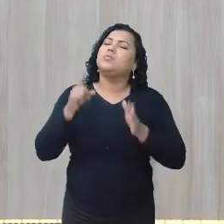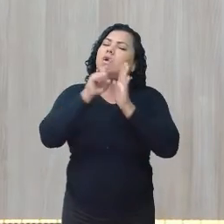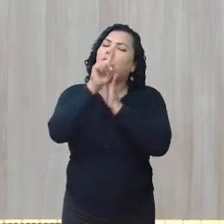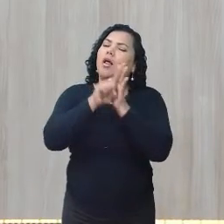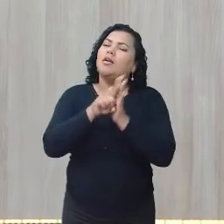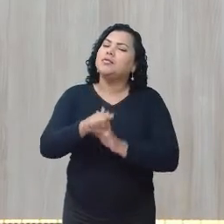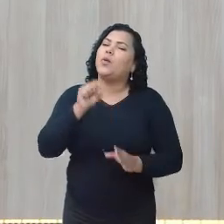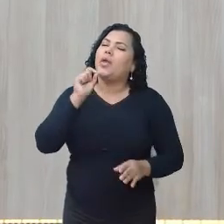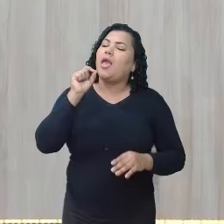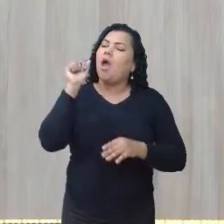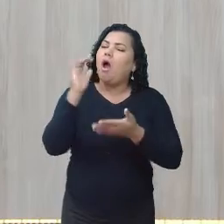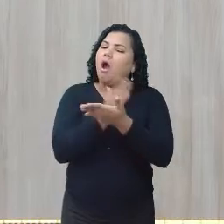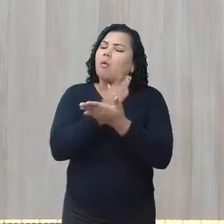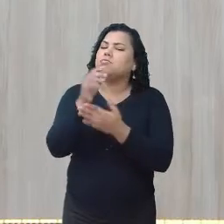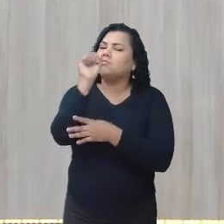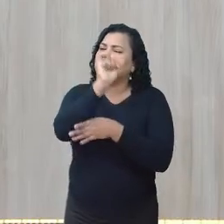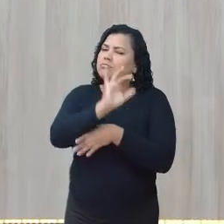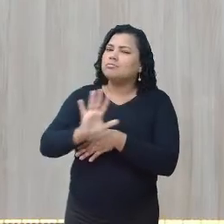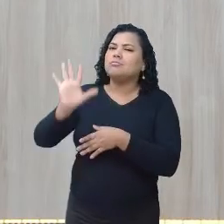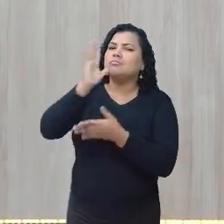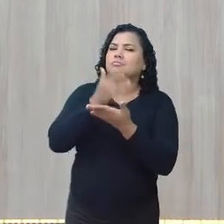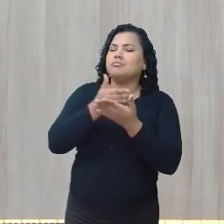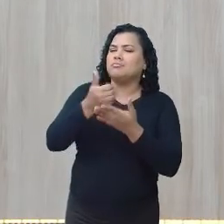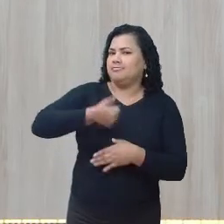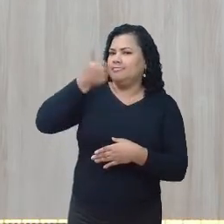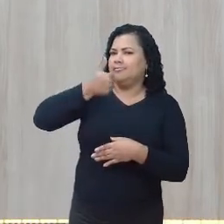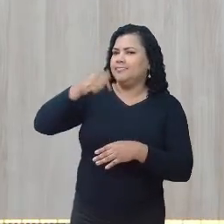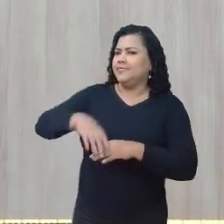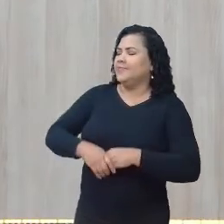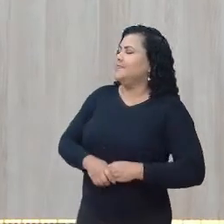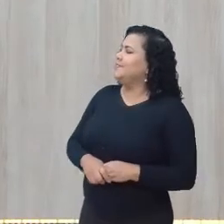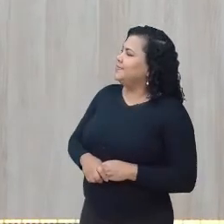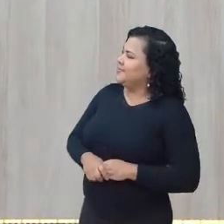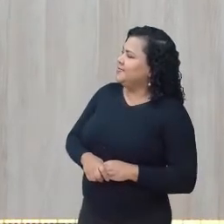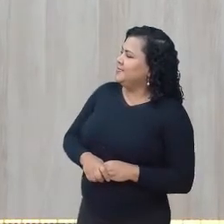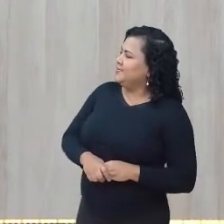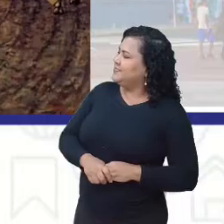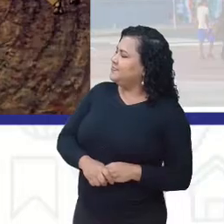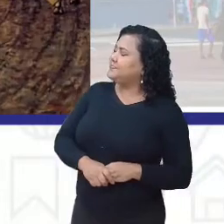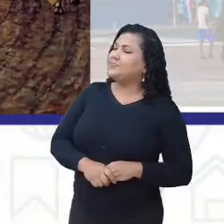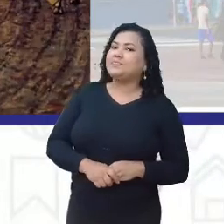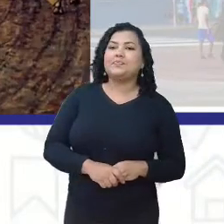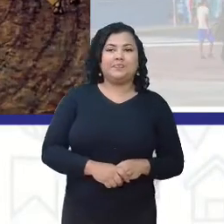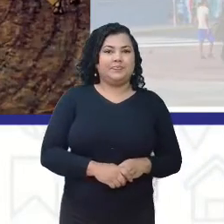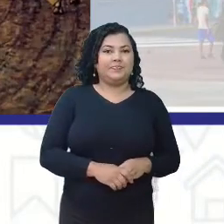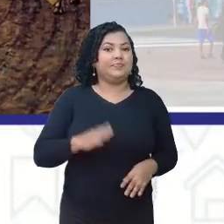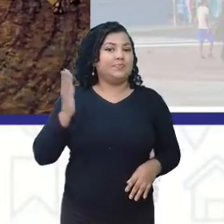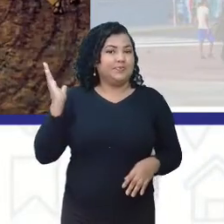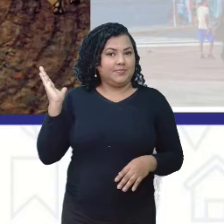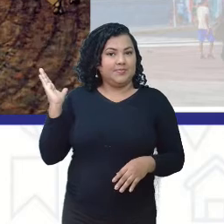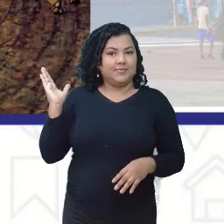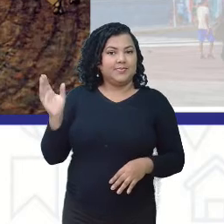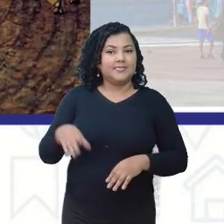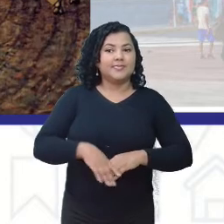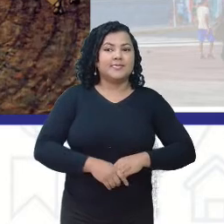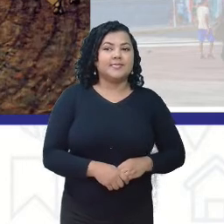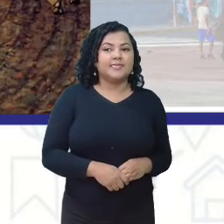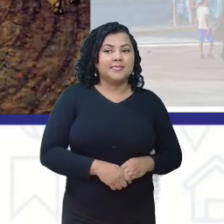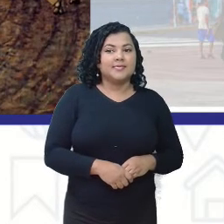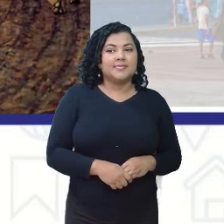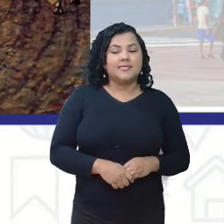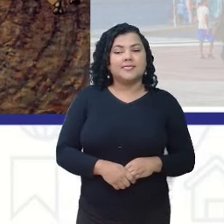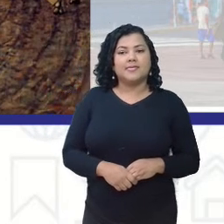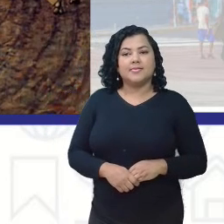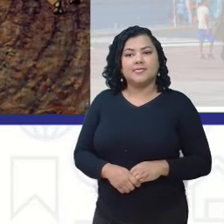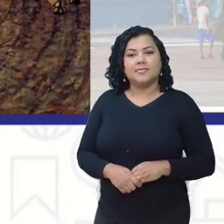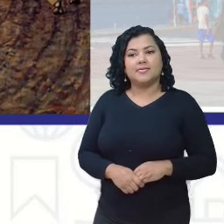analisar algumas imagens. Vamos começar com a primeira. Né? Então, a primeira imagem é essa daqui. A gente tem aqui uma